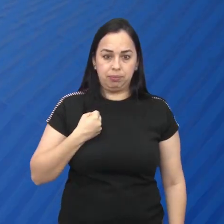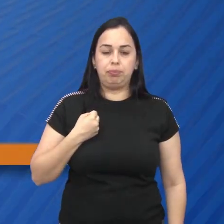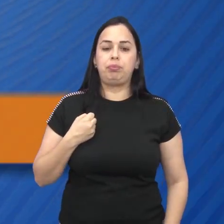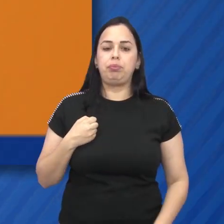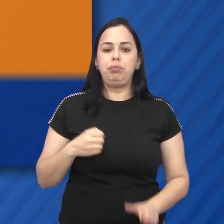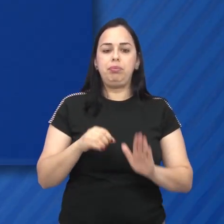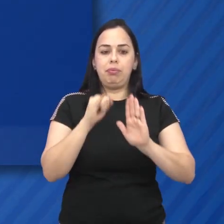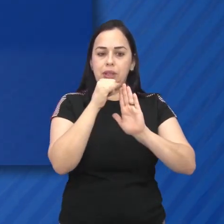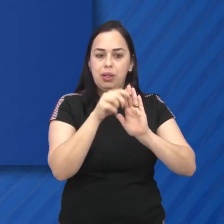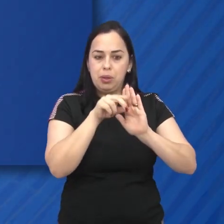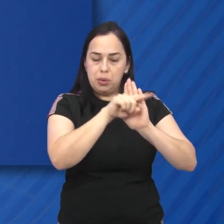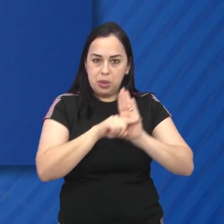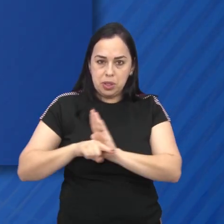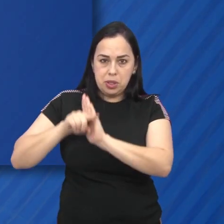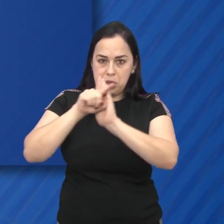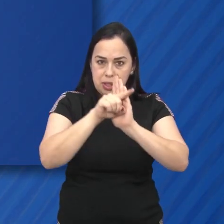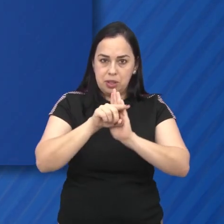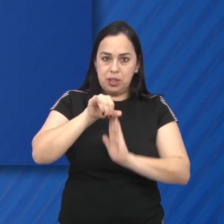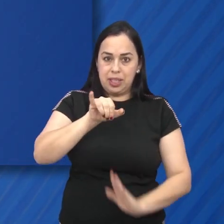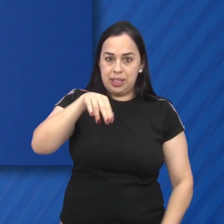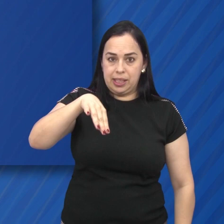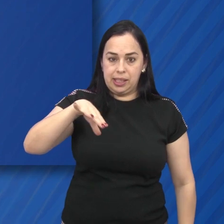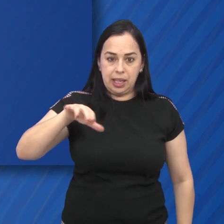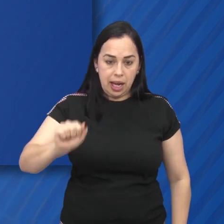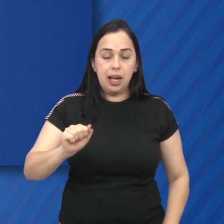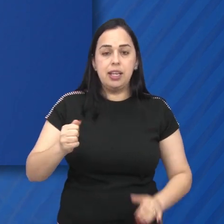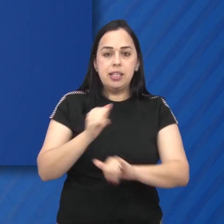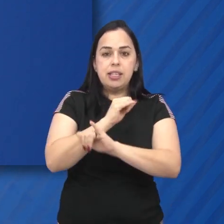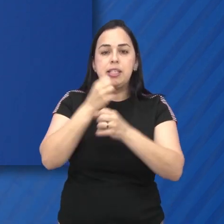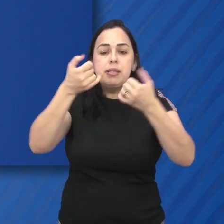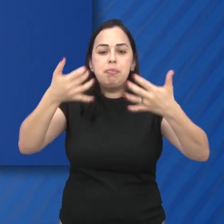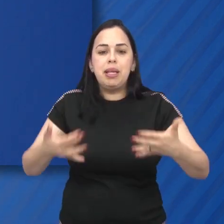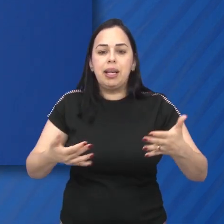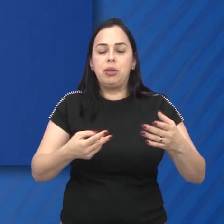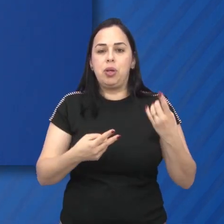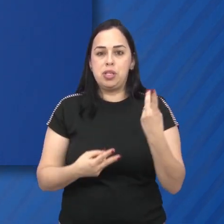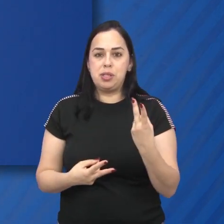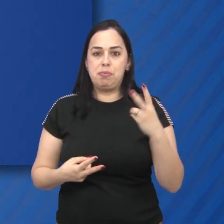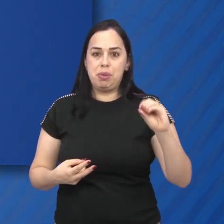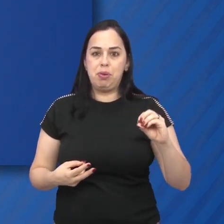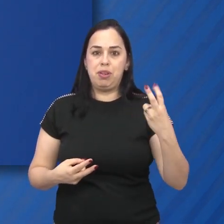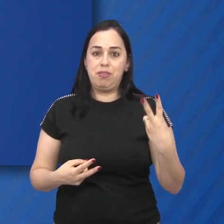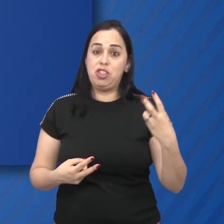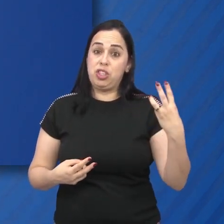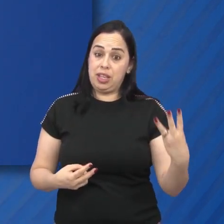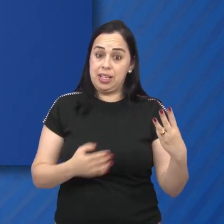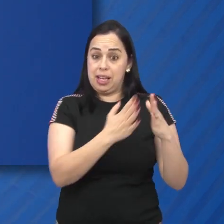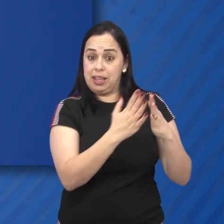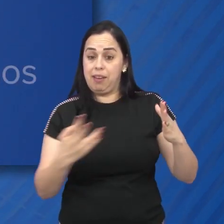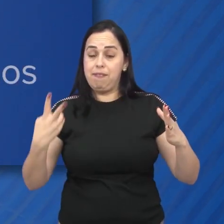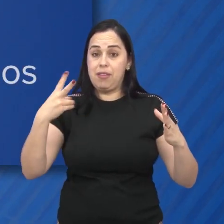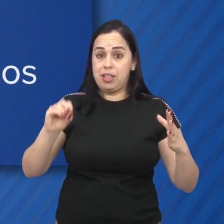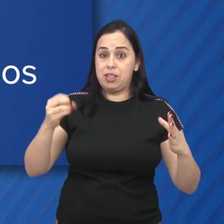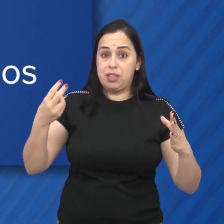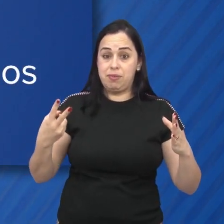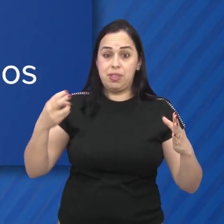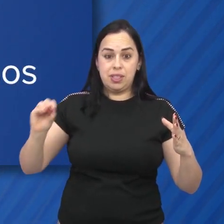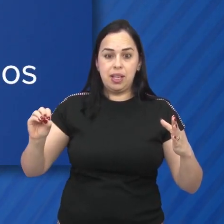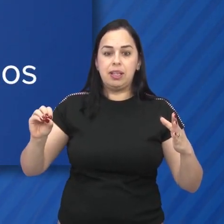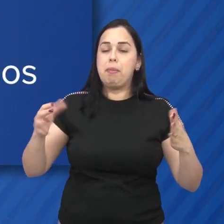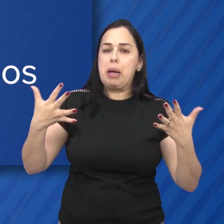O Instituto Nacional do Câncer estima que entre 2023 e 2025, o Brasil deve registrar